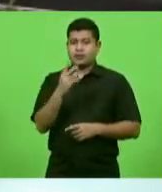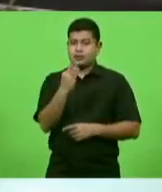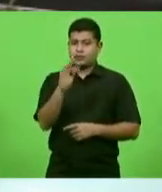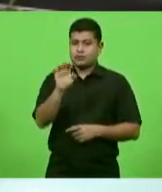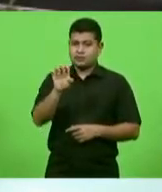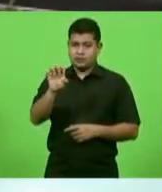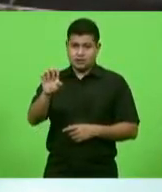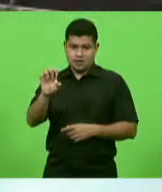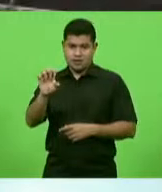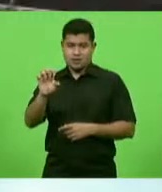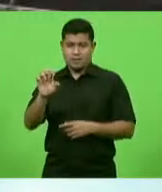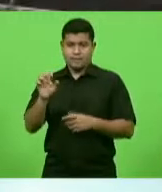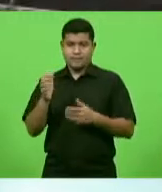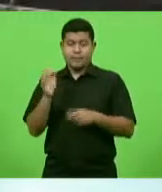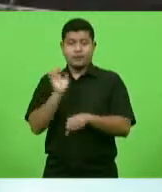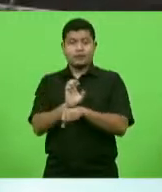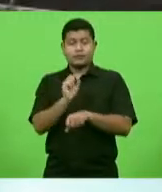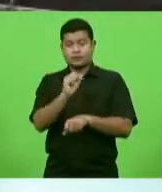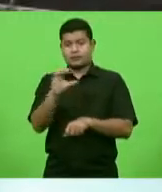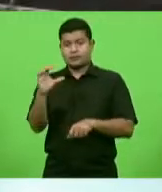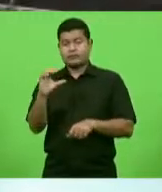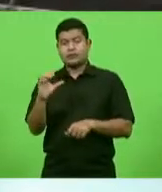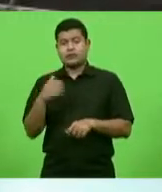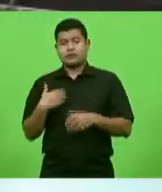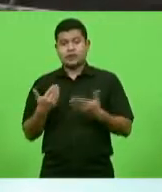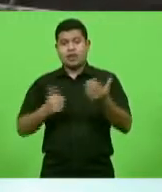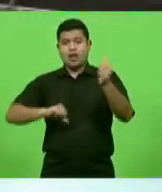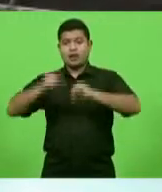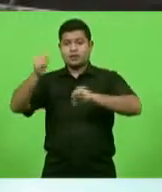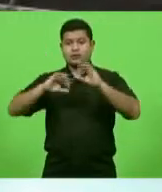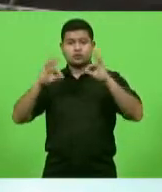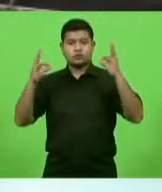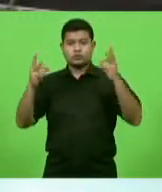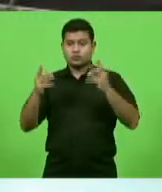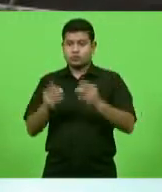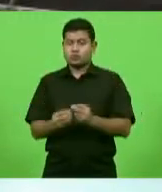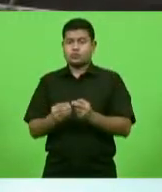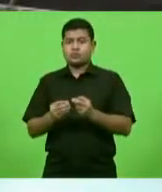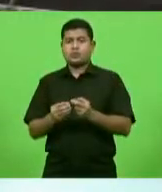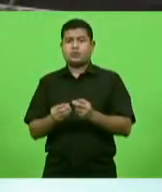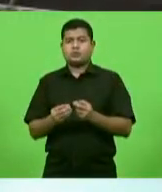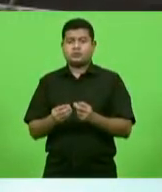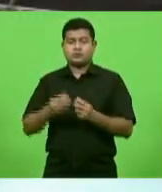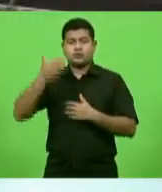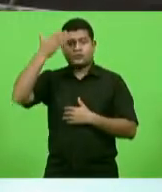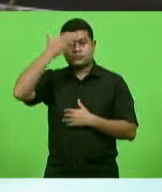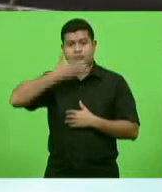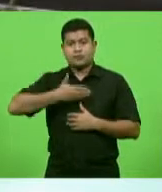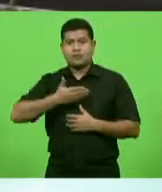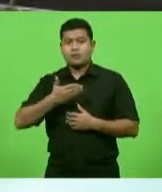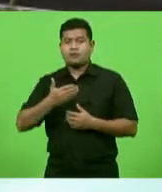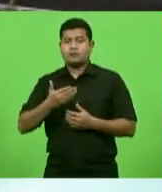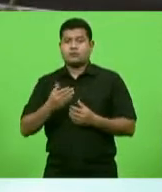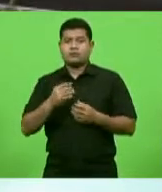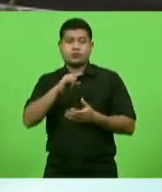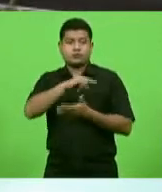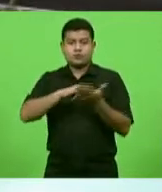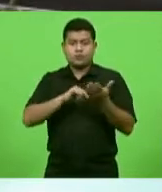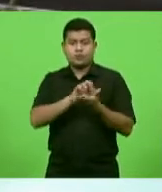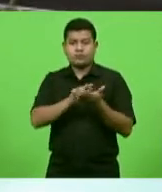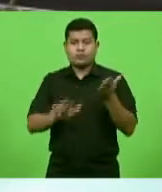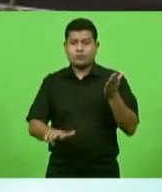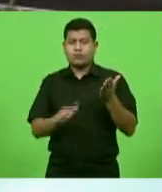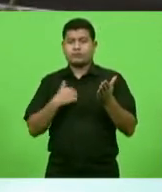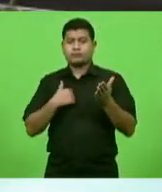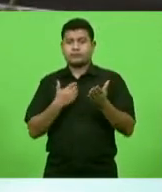Estado de Santa Catarina, analisaram todo o material probatório coletado na